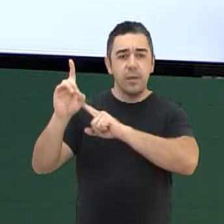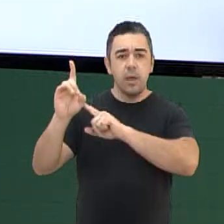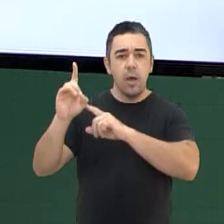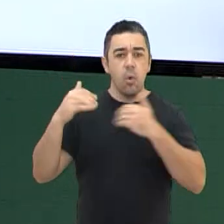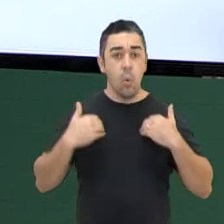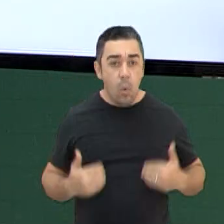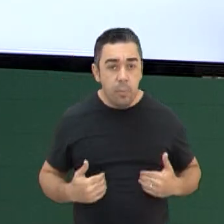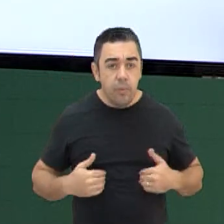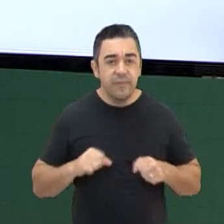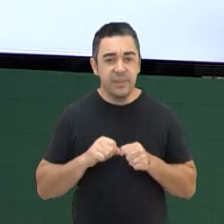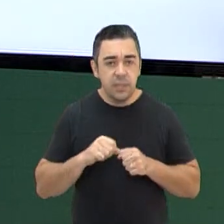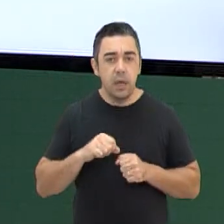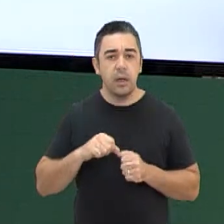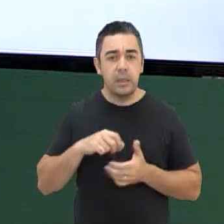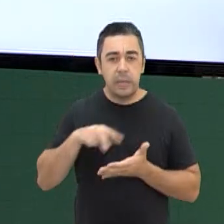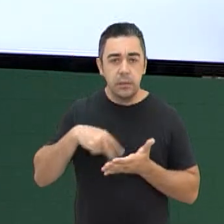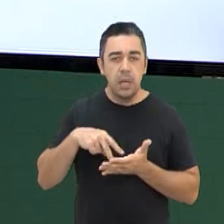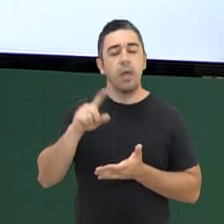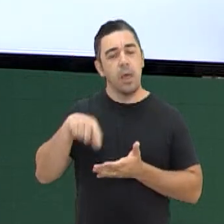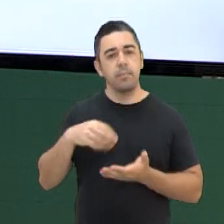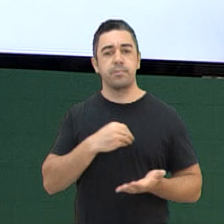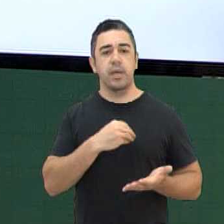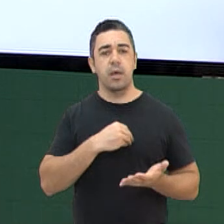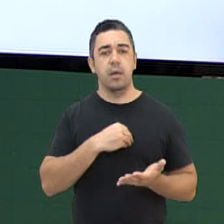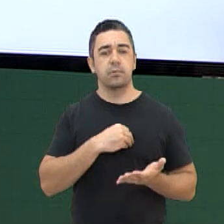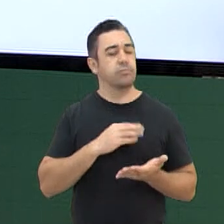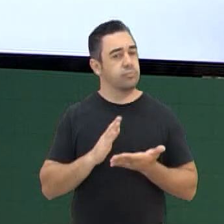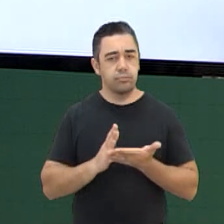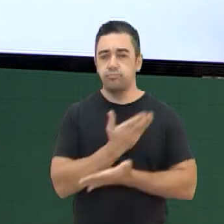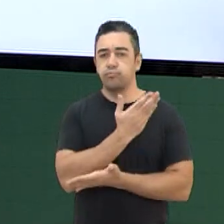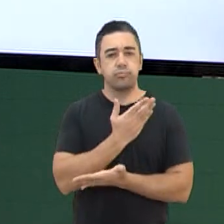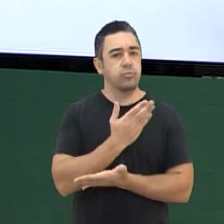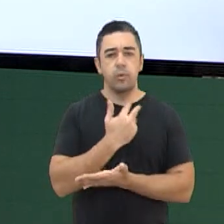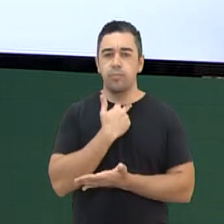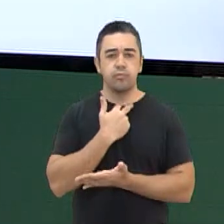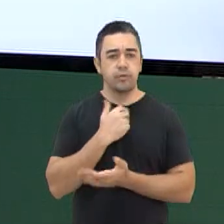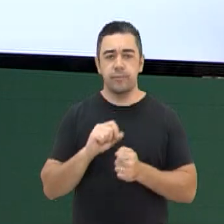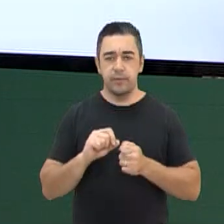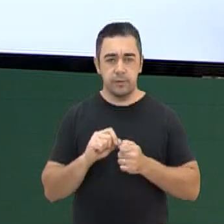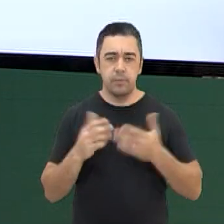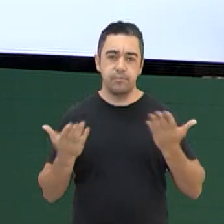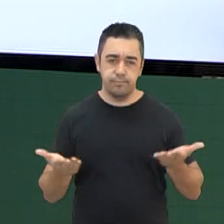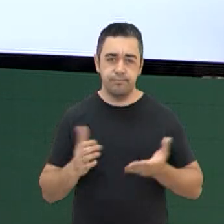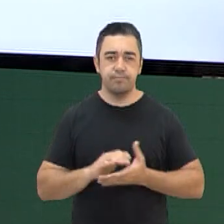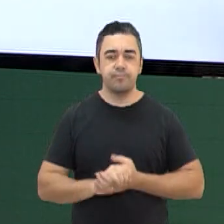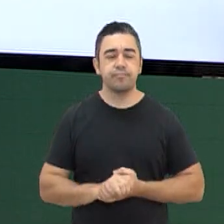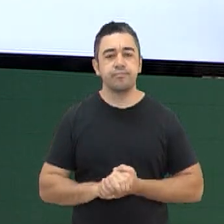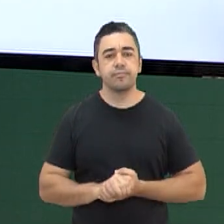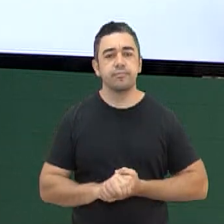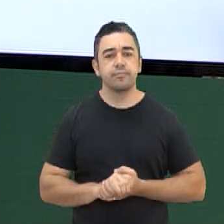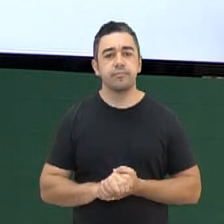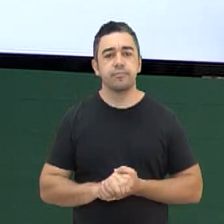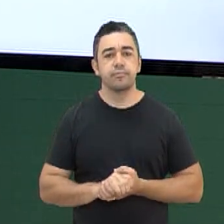práticas corporais relacionadas à dança eram consideradas pecado, portanto profanas.